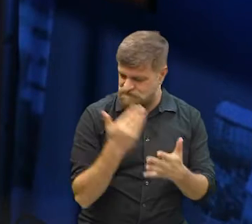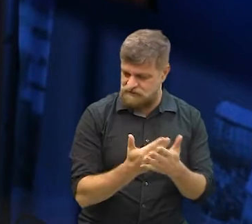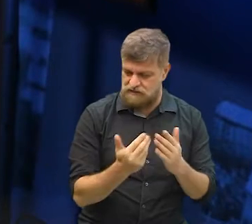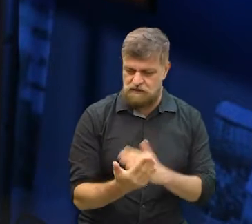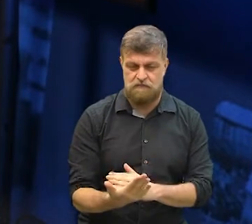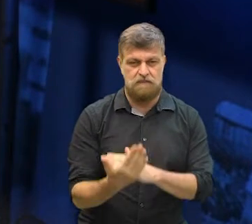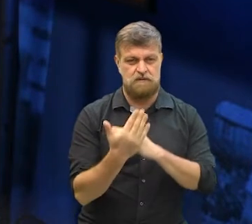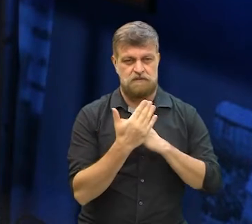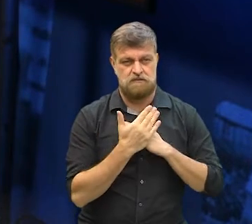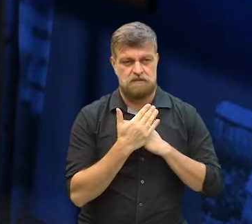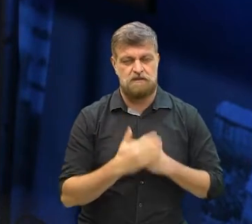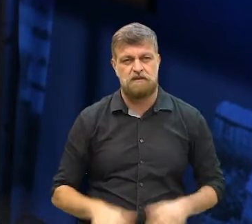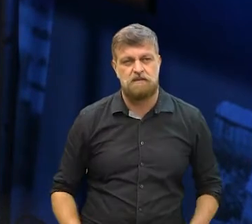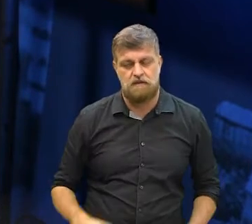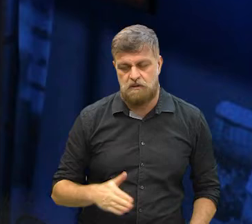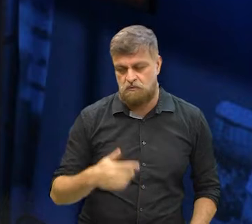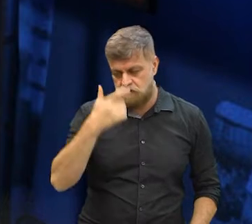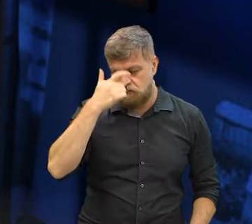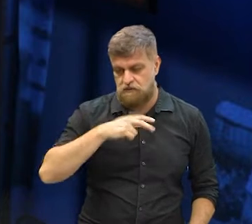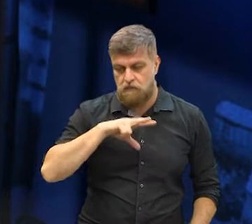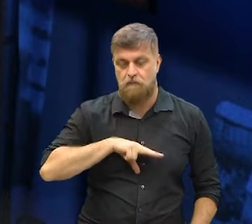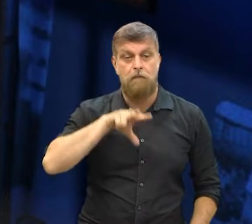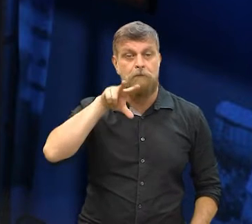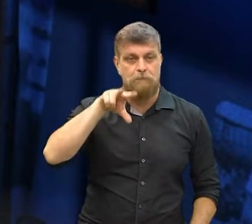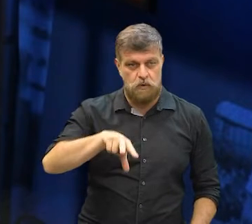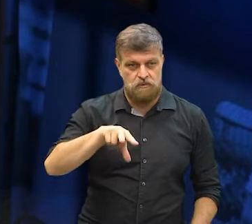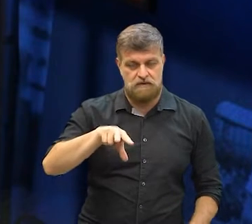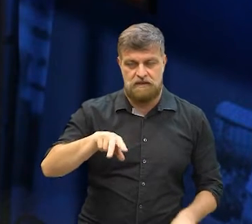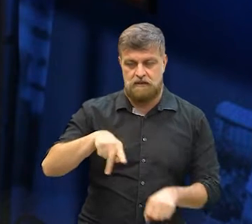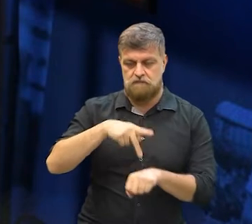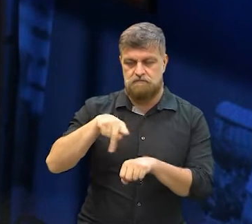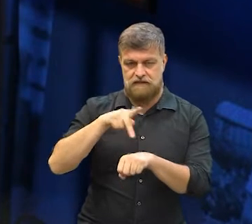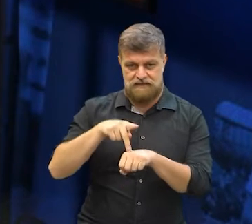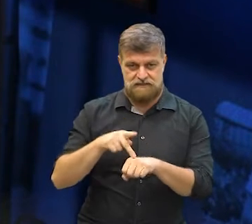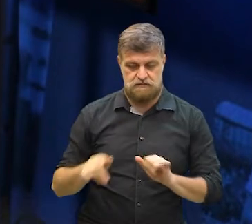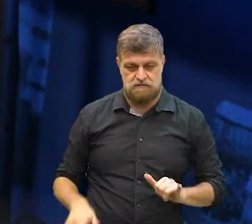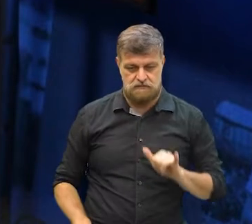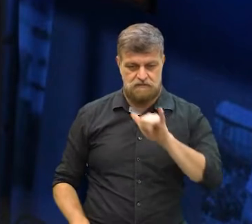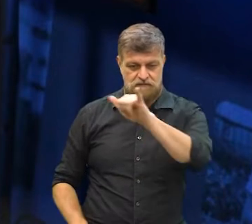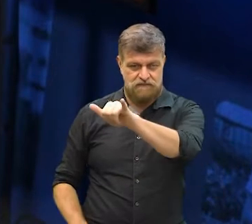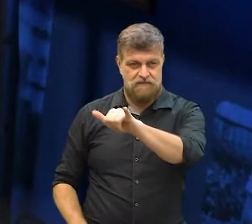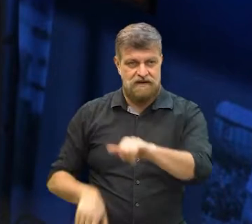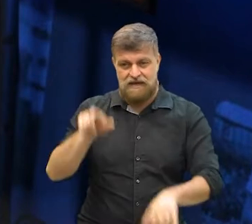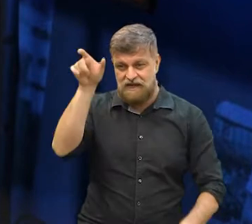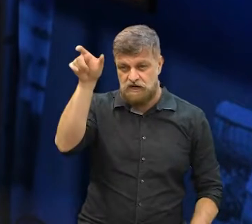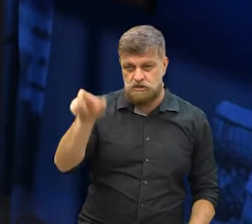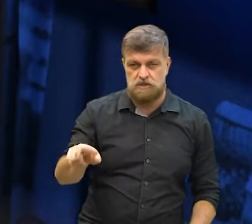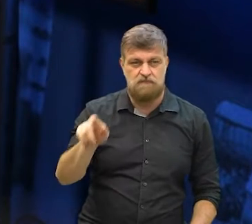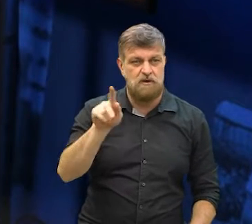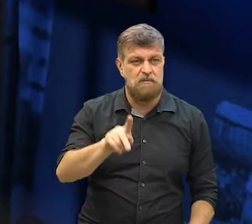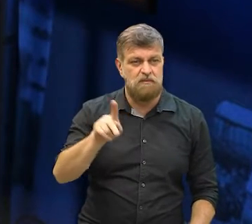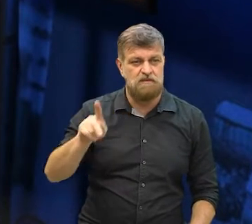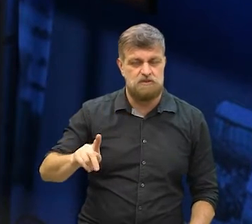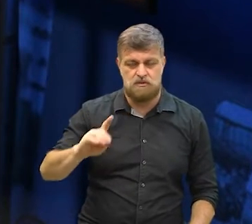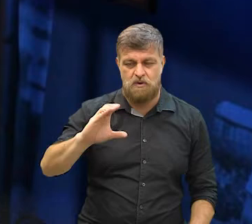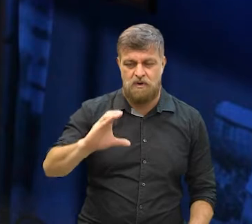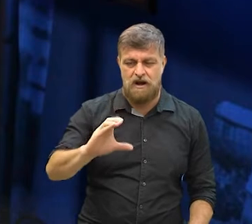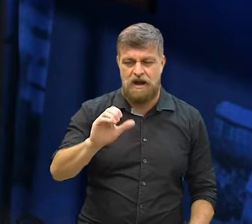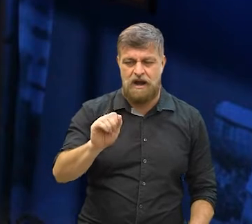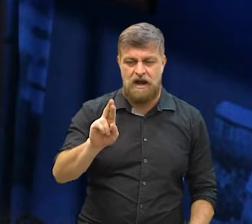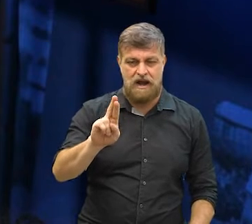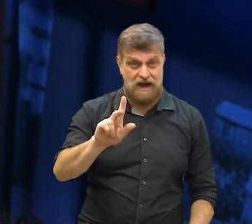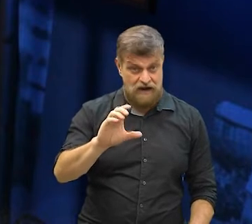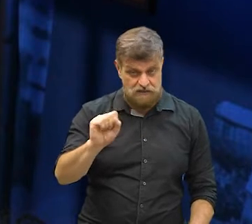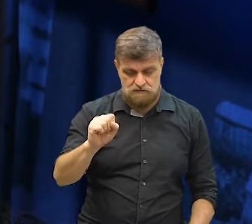em mim, me ajudaram muito, né? Quando eu fui para Portugal, eu tive uma força muito grande pelo professor Carlos, que é ele que dá o curso lá, mas